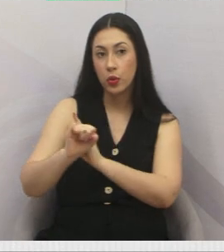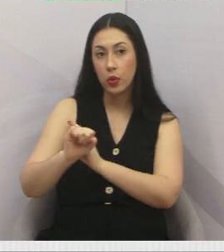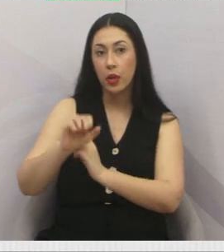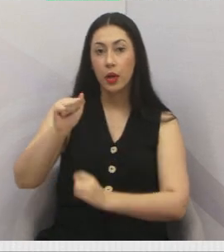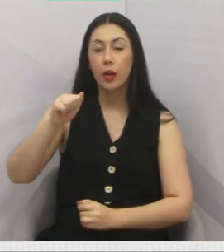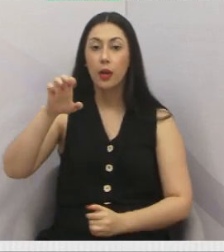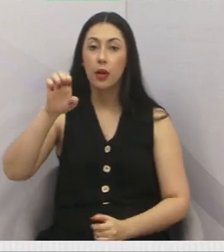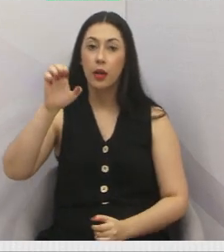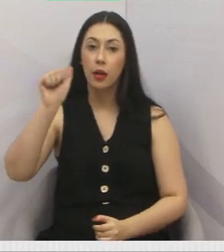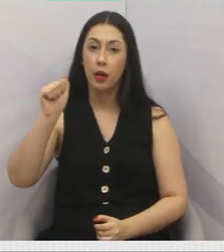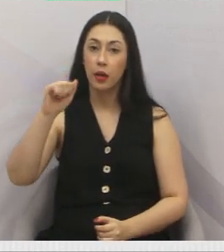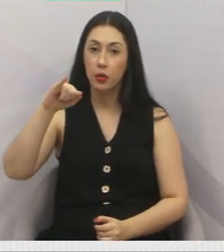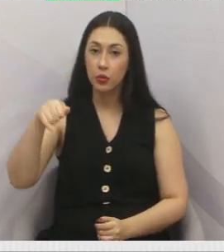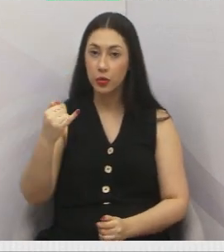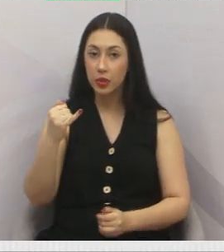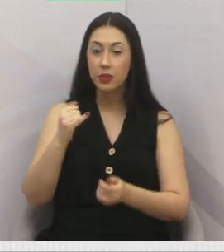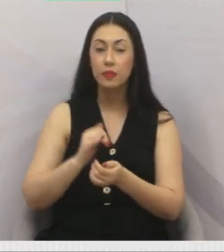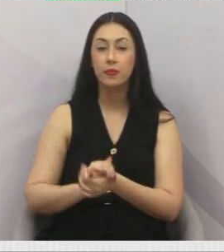AEAJ.